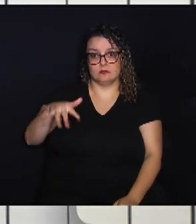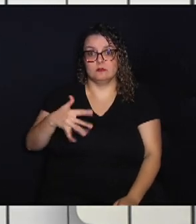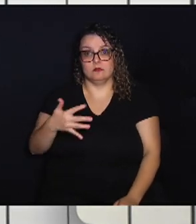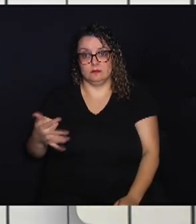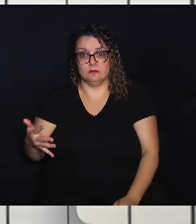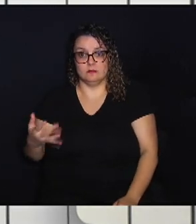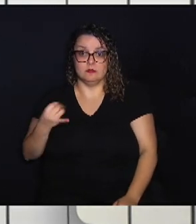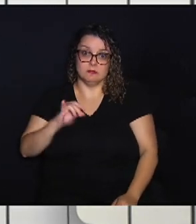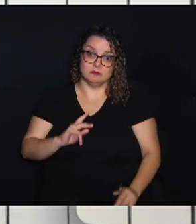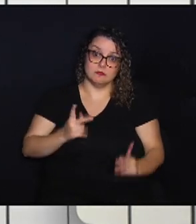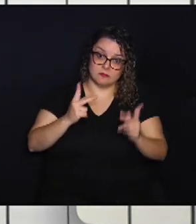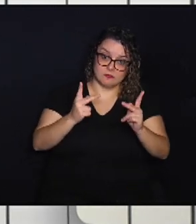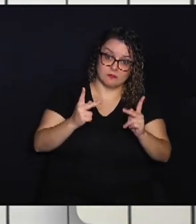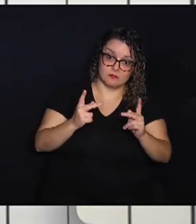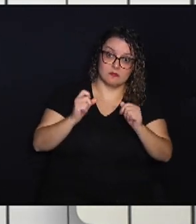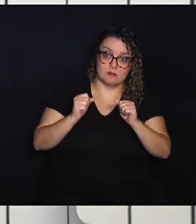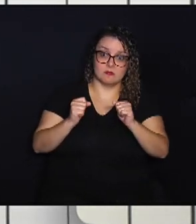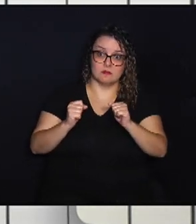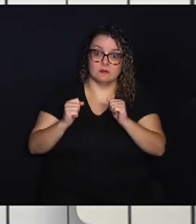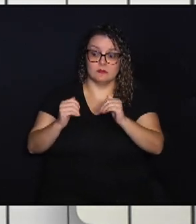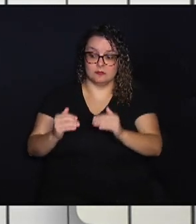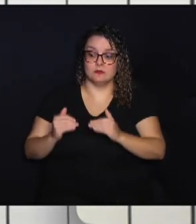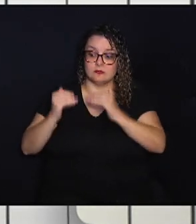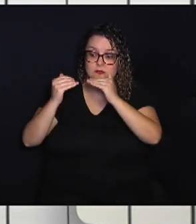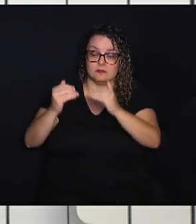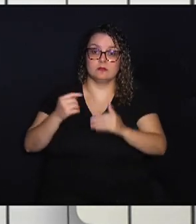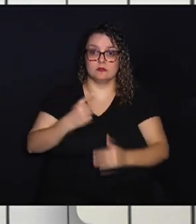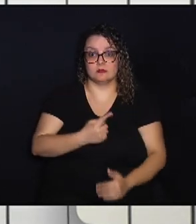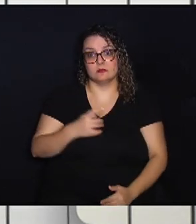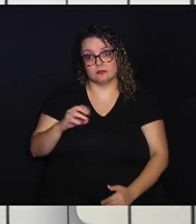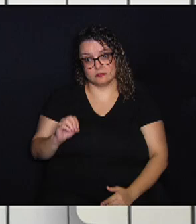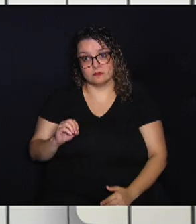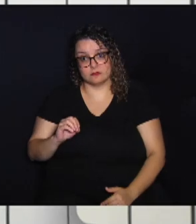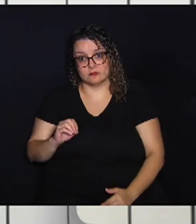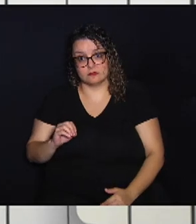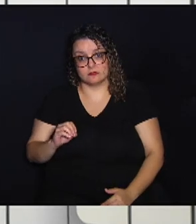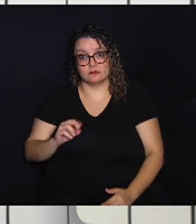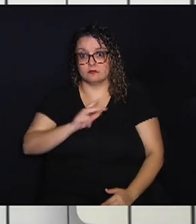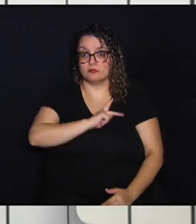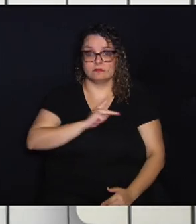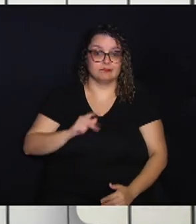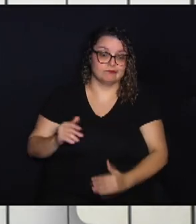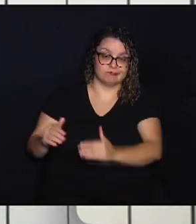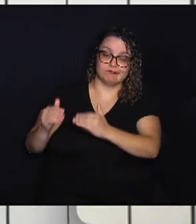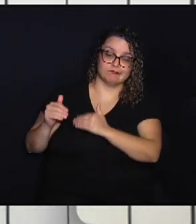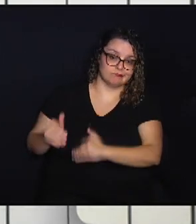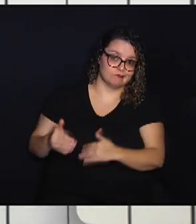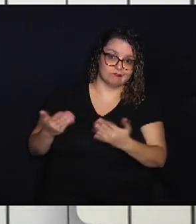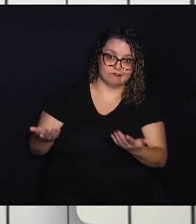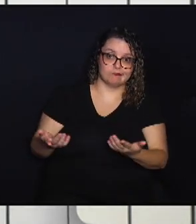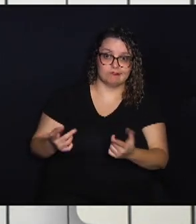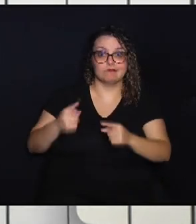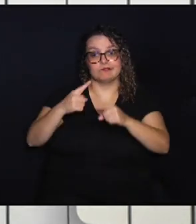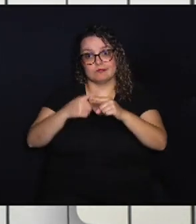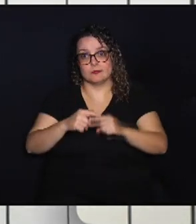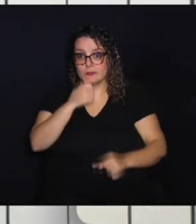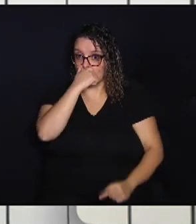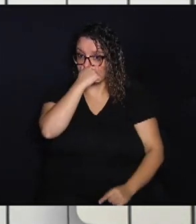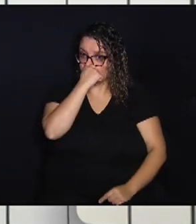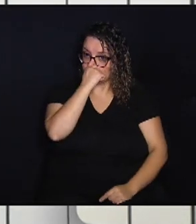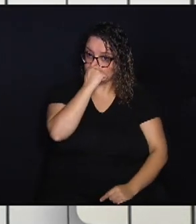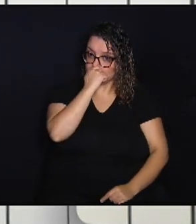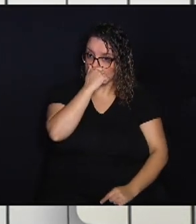Se vencer, pode alcançar somente o 10º lugar. A Ponte já está rebaixada, então é uma partida que não